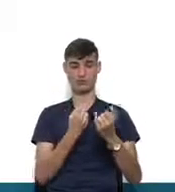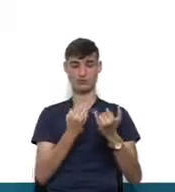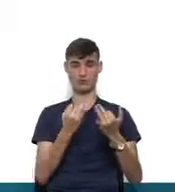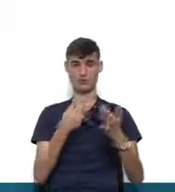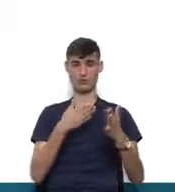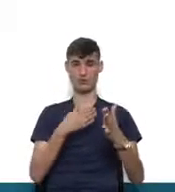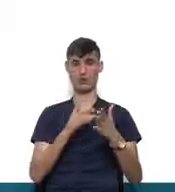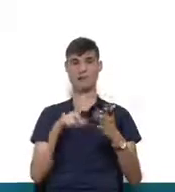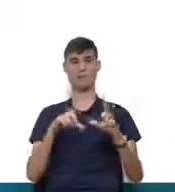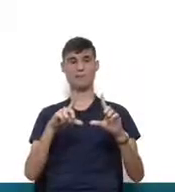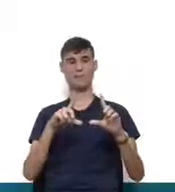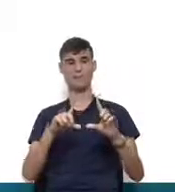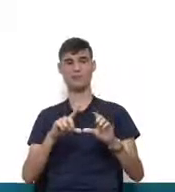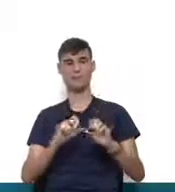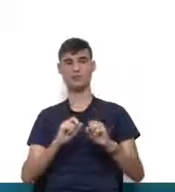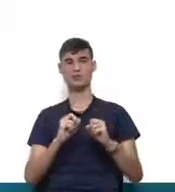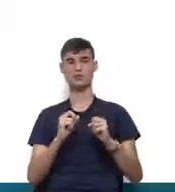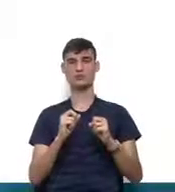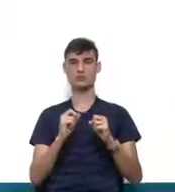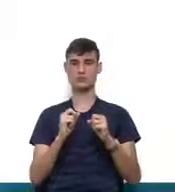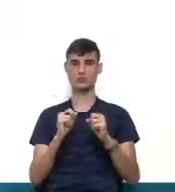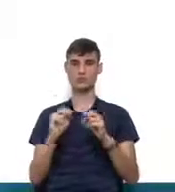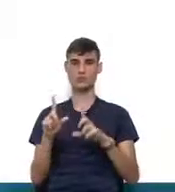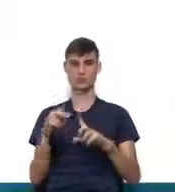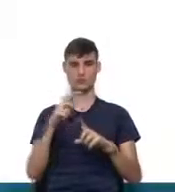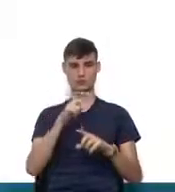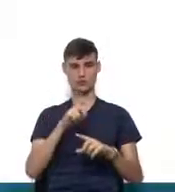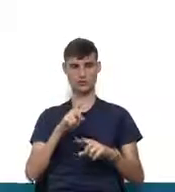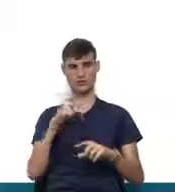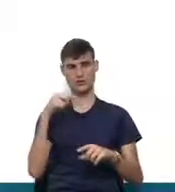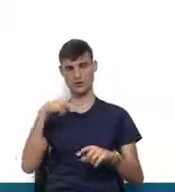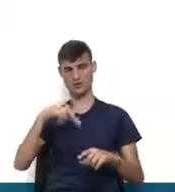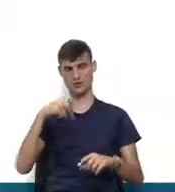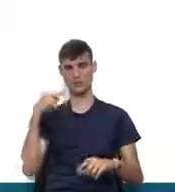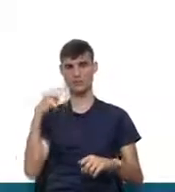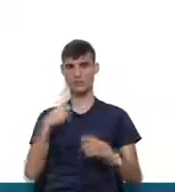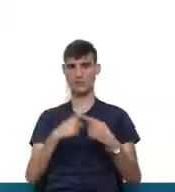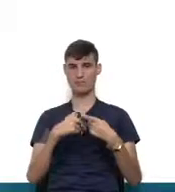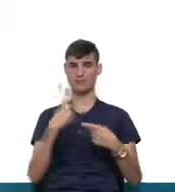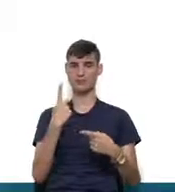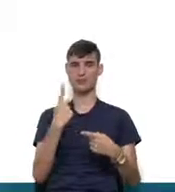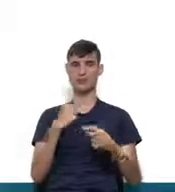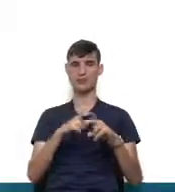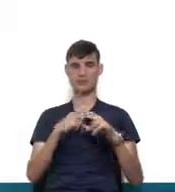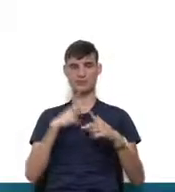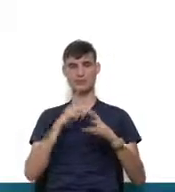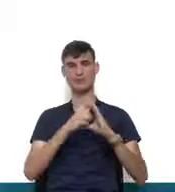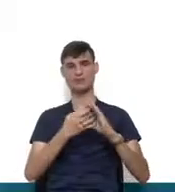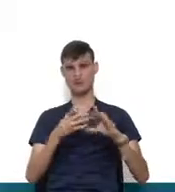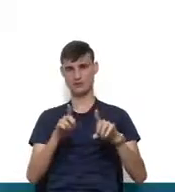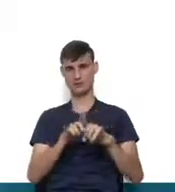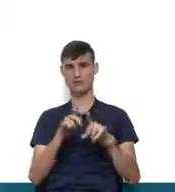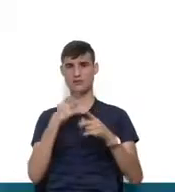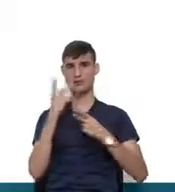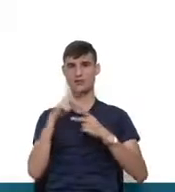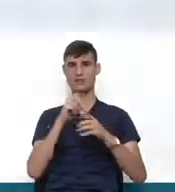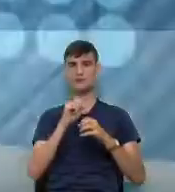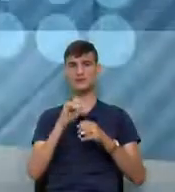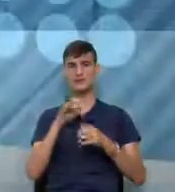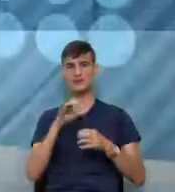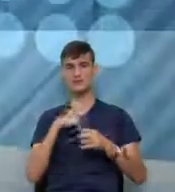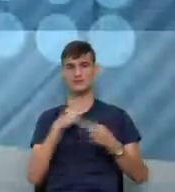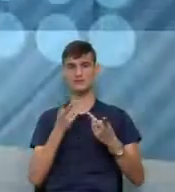absoluto é menor que xn mais 1. Então, mais uma característica quando nós estamos falando aí de